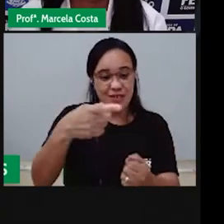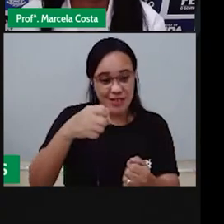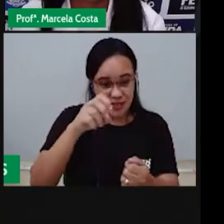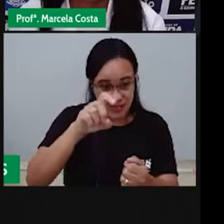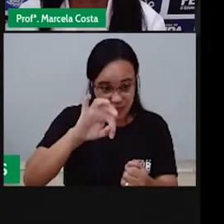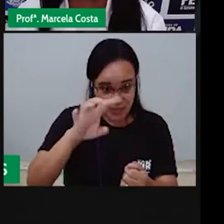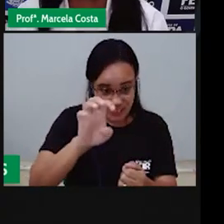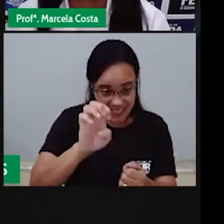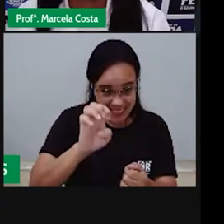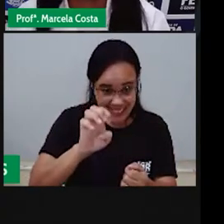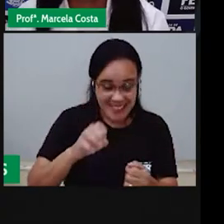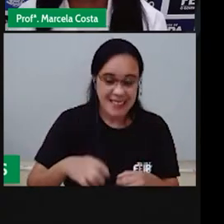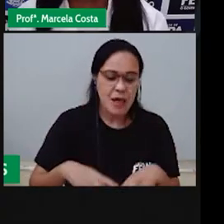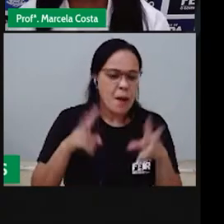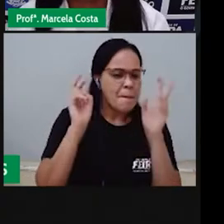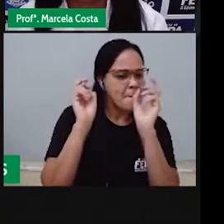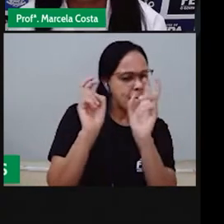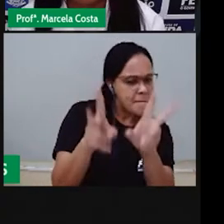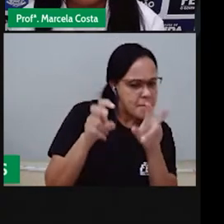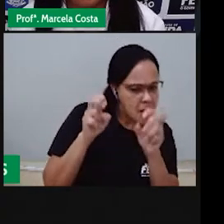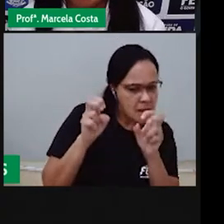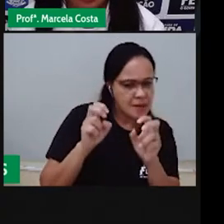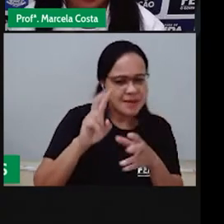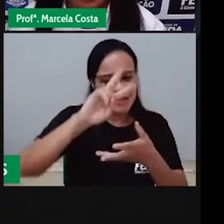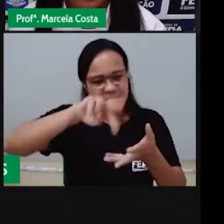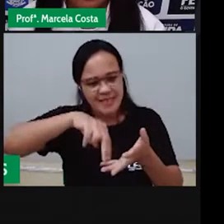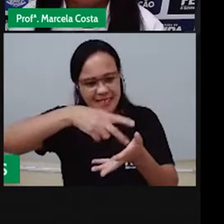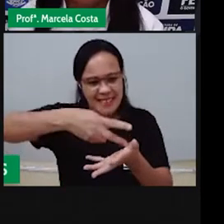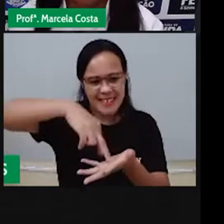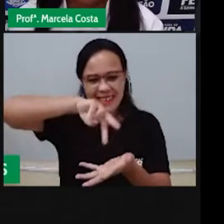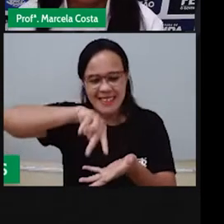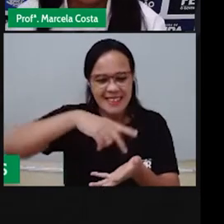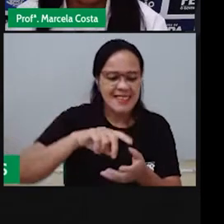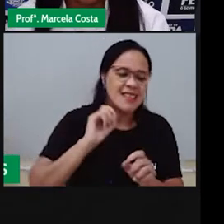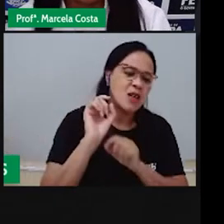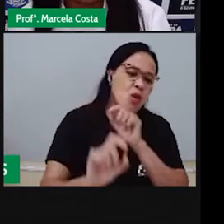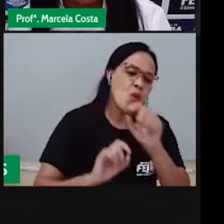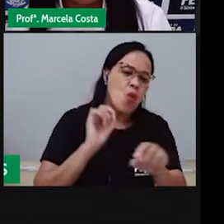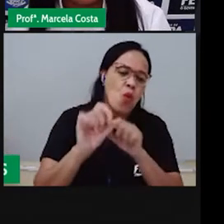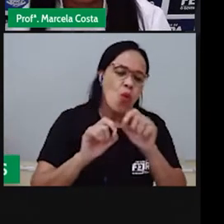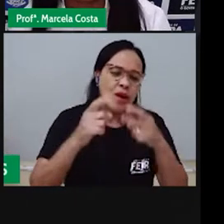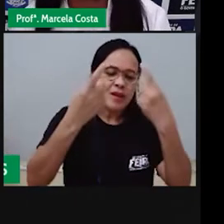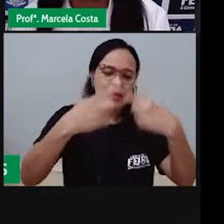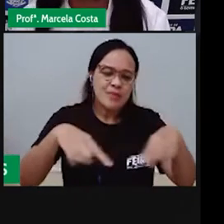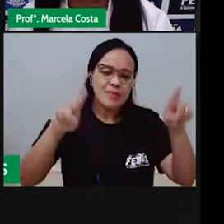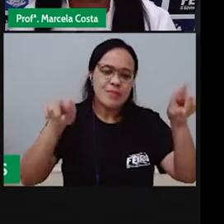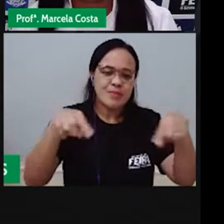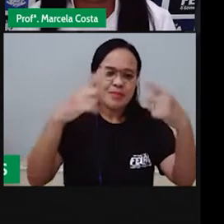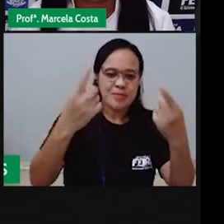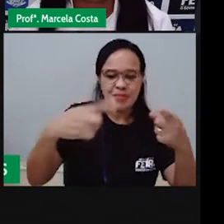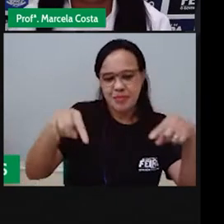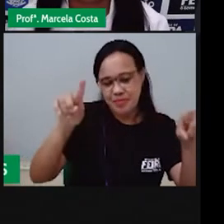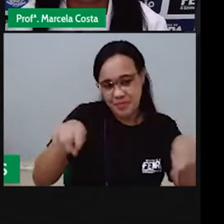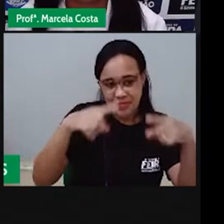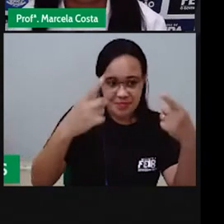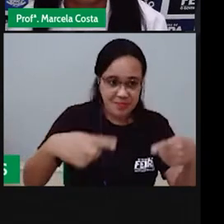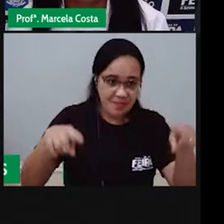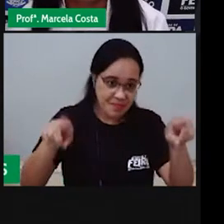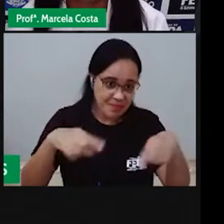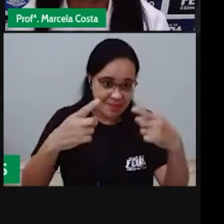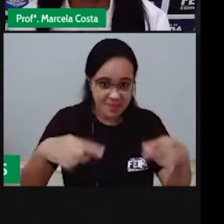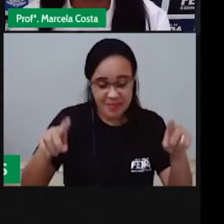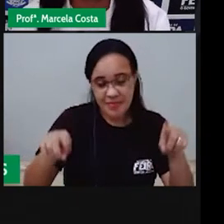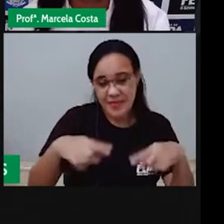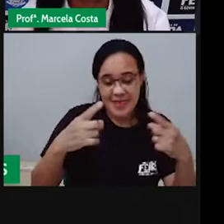Vocês perceberam que a dança está sendo embalada por uma música, né, que faz parte desse